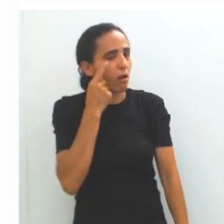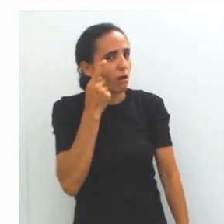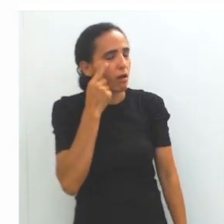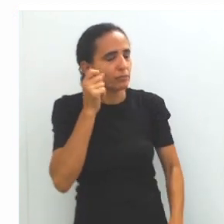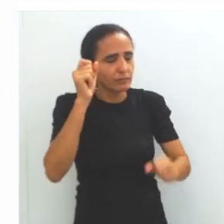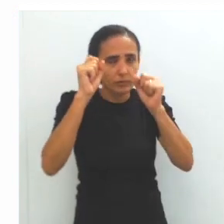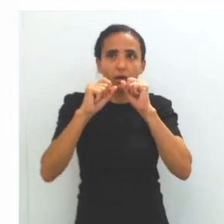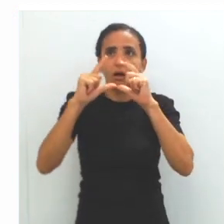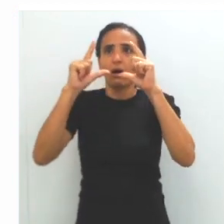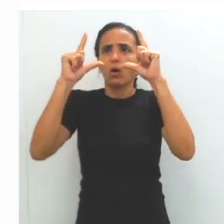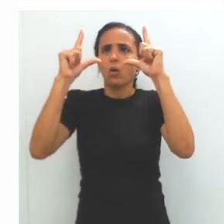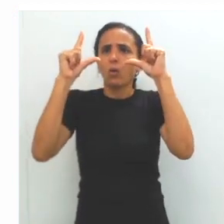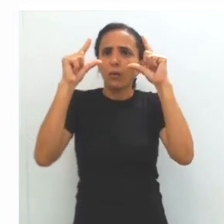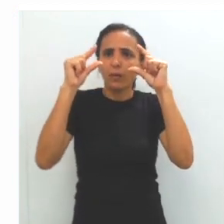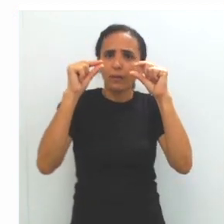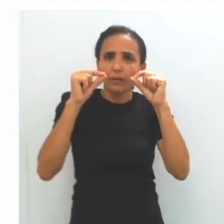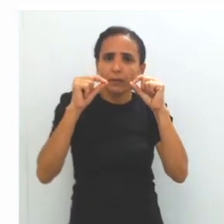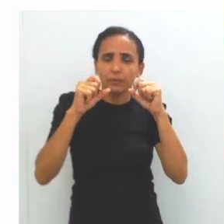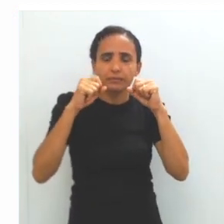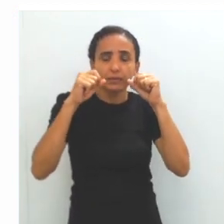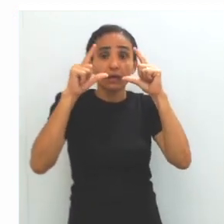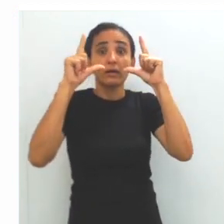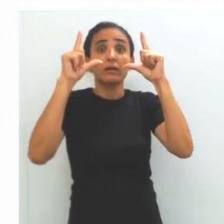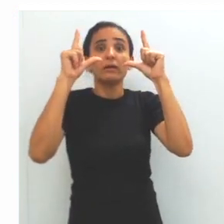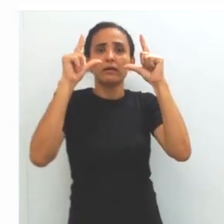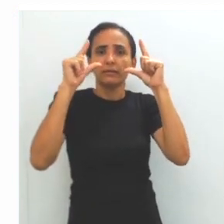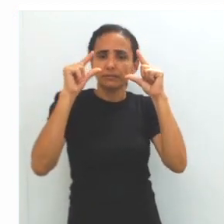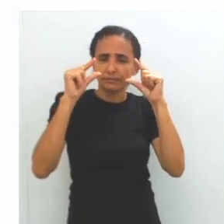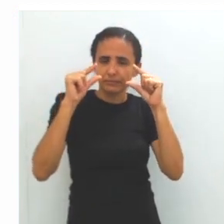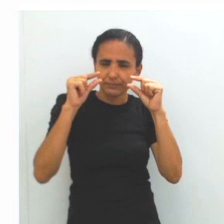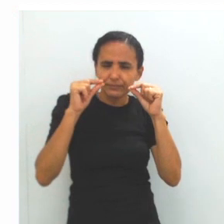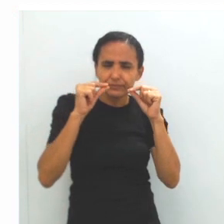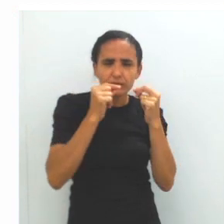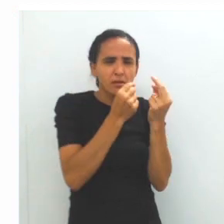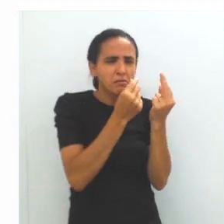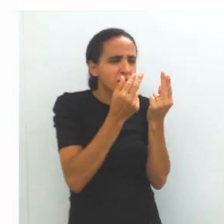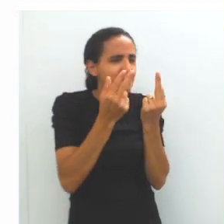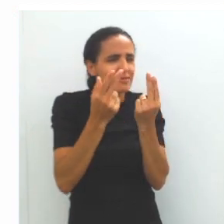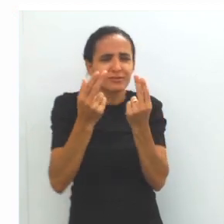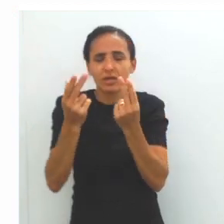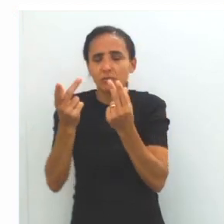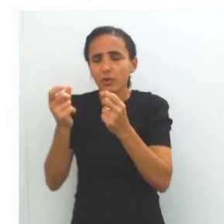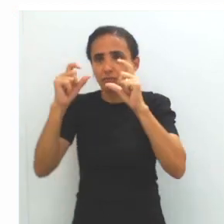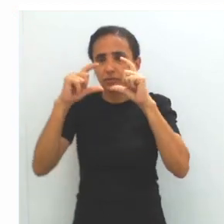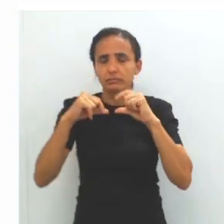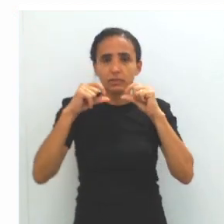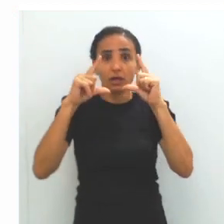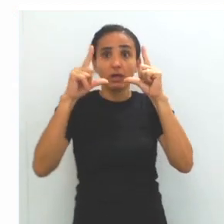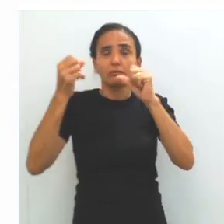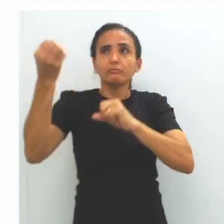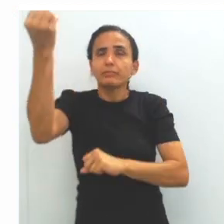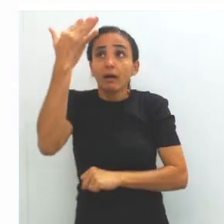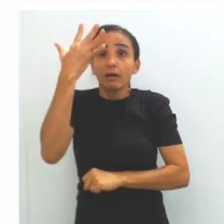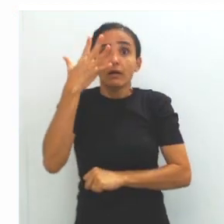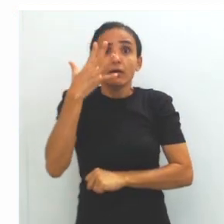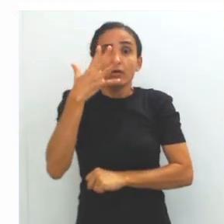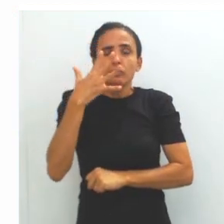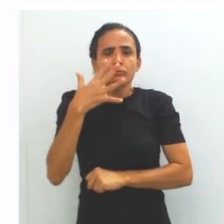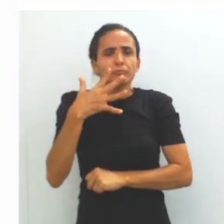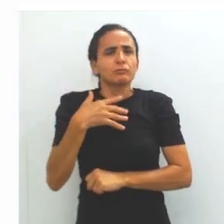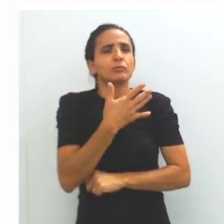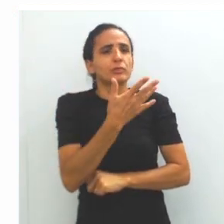É ela que aumenta e diminui, contrai e dilata de acordo com a intensidade da